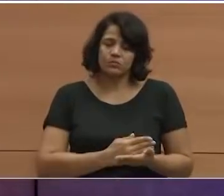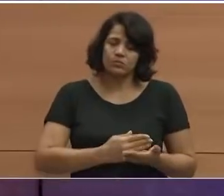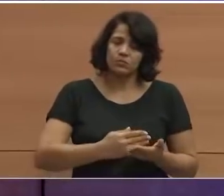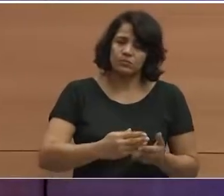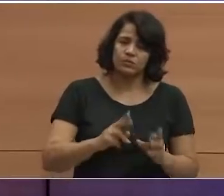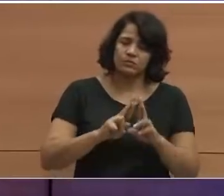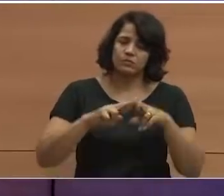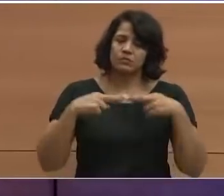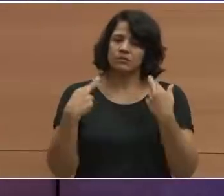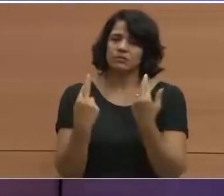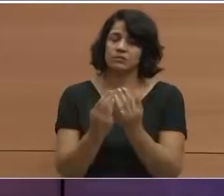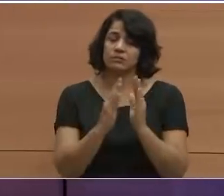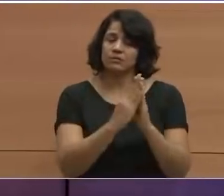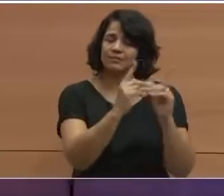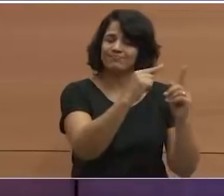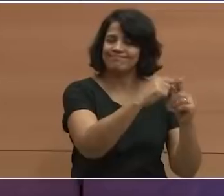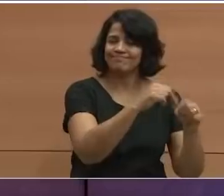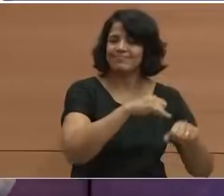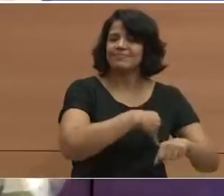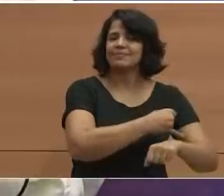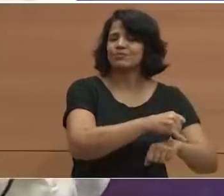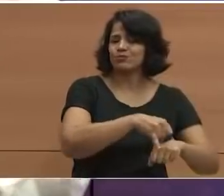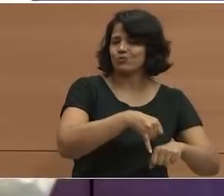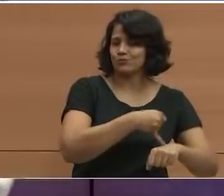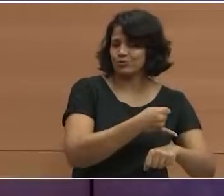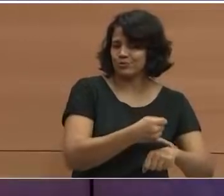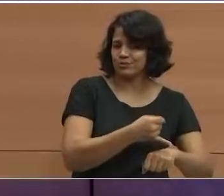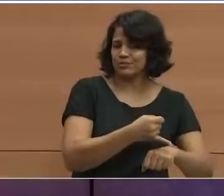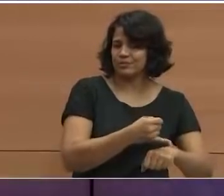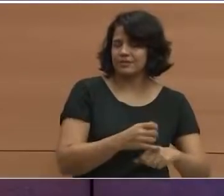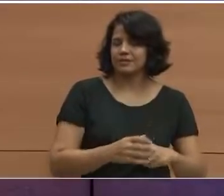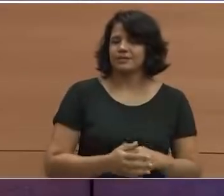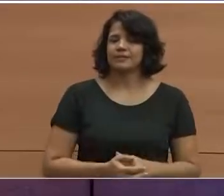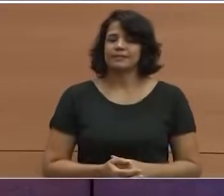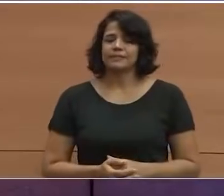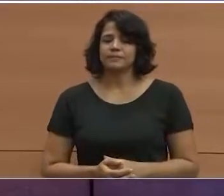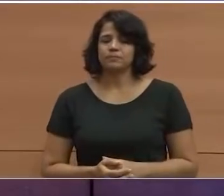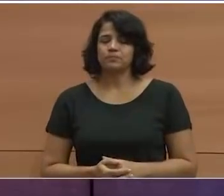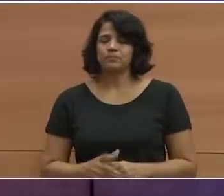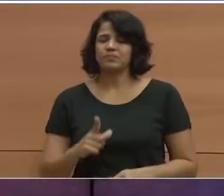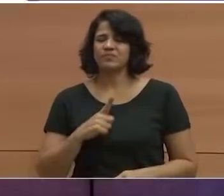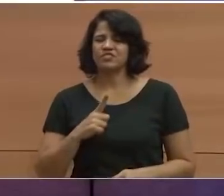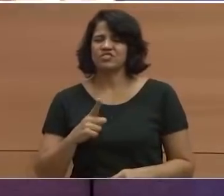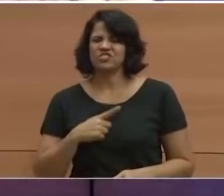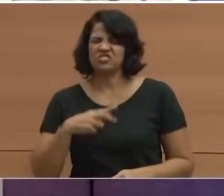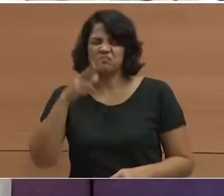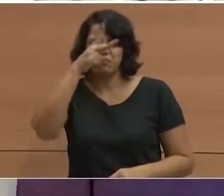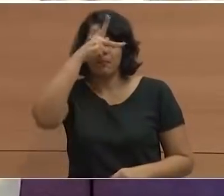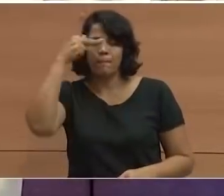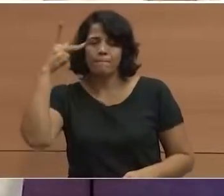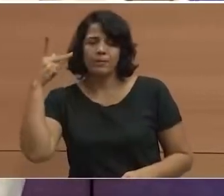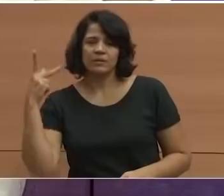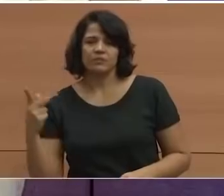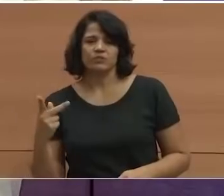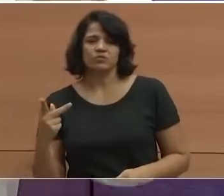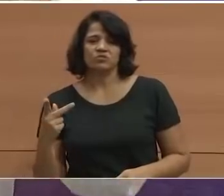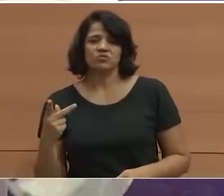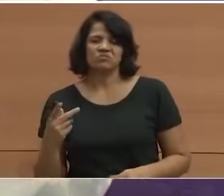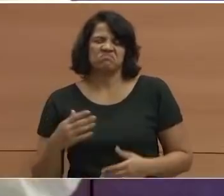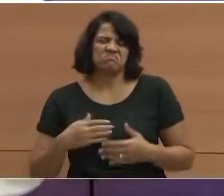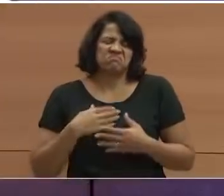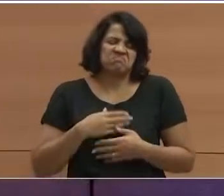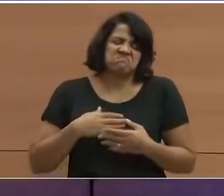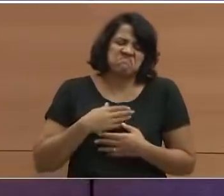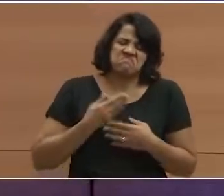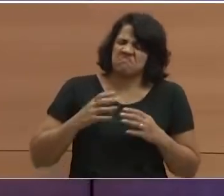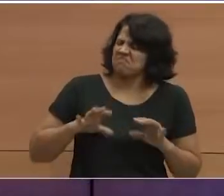grupo insatisfeito com a liderança de Pedro. Havia um grupo insatisfeito com o radicalismo de Pedro. E fez